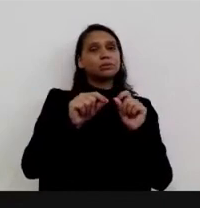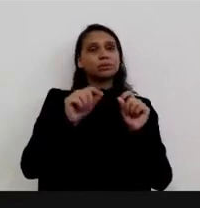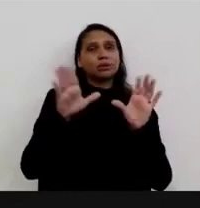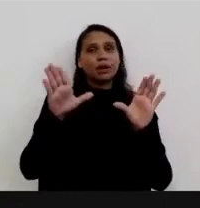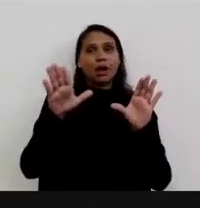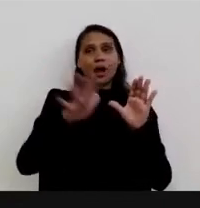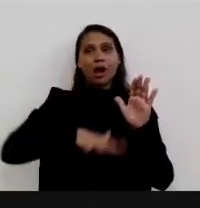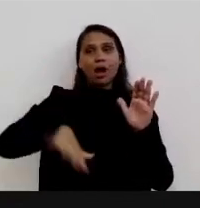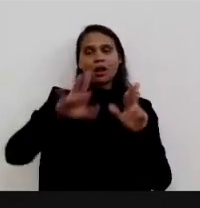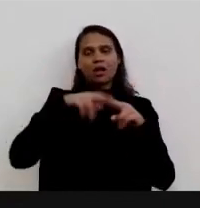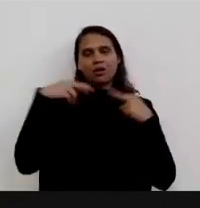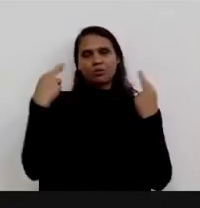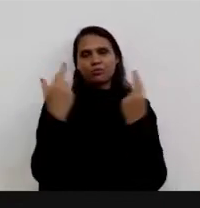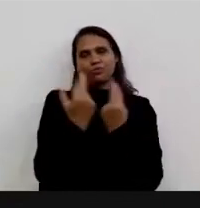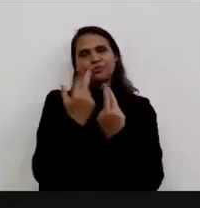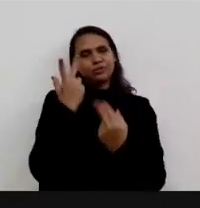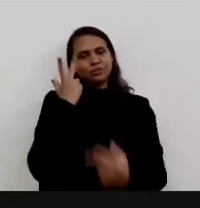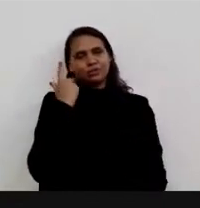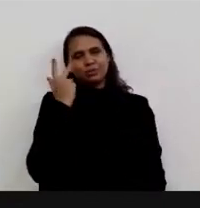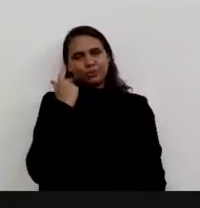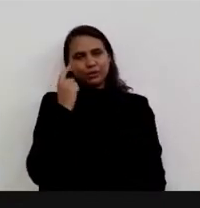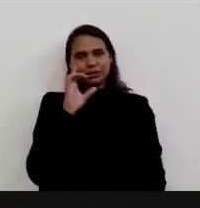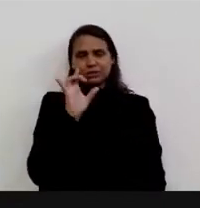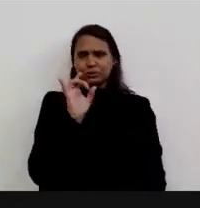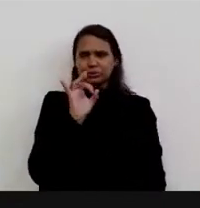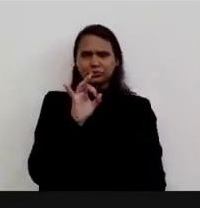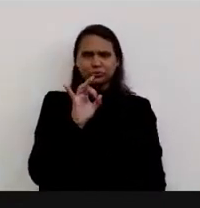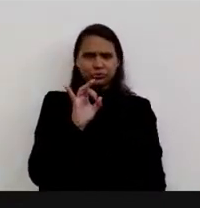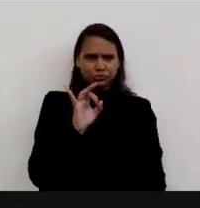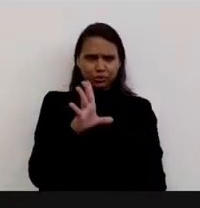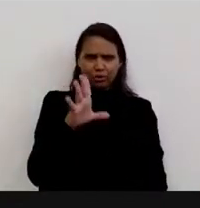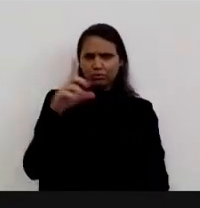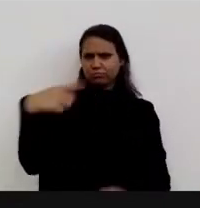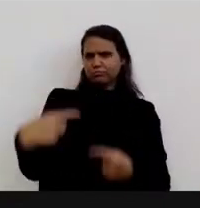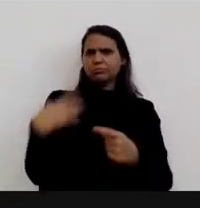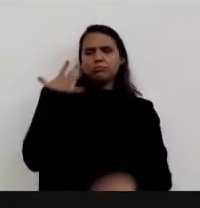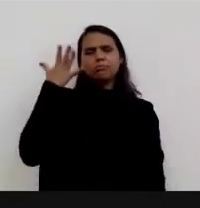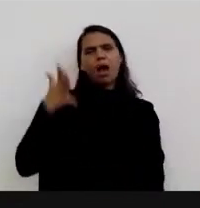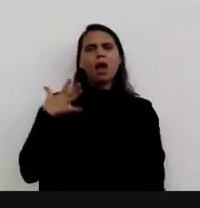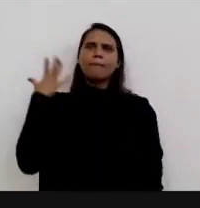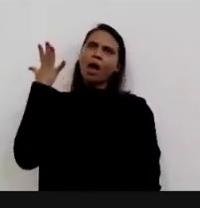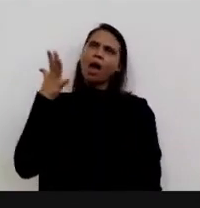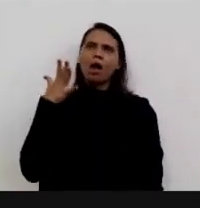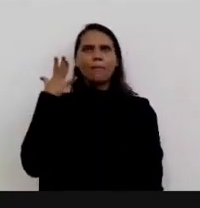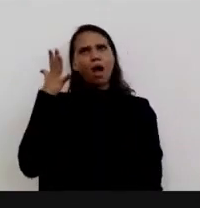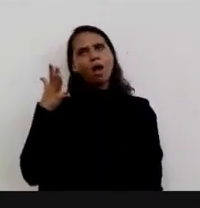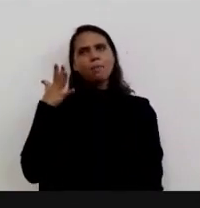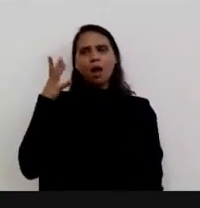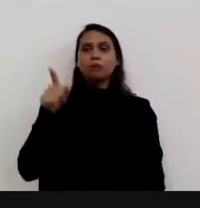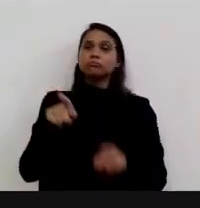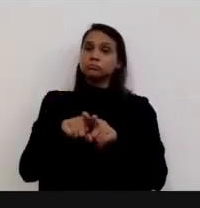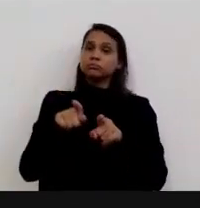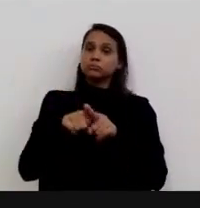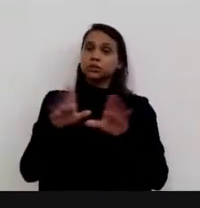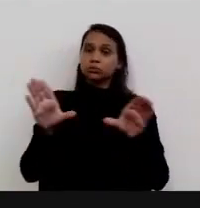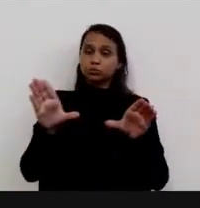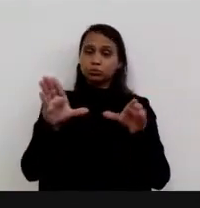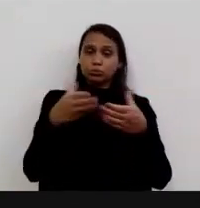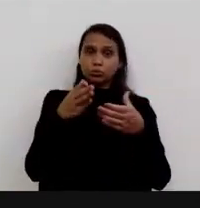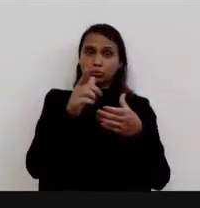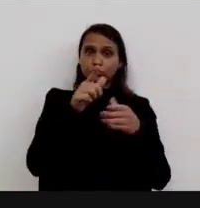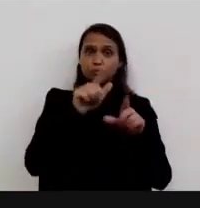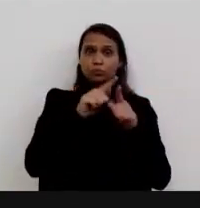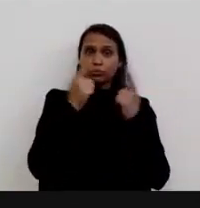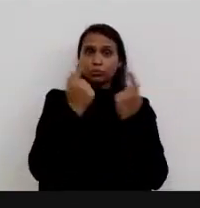reuniões mais tranquilas, em qual o orador está só, de fato, discursando, quanto para comissões pequenas, subcomissões, grupos de